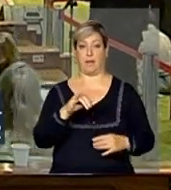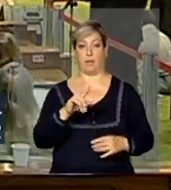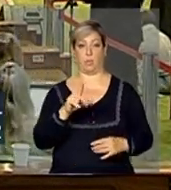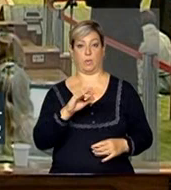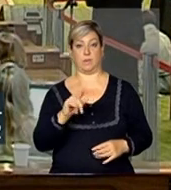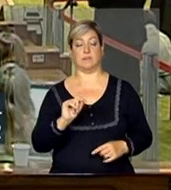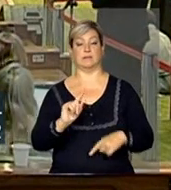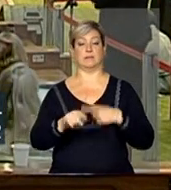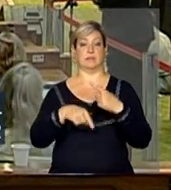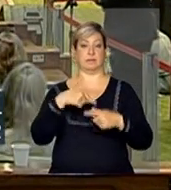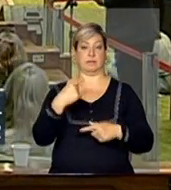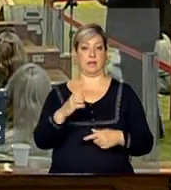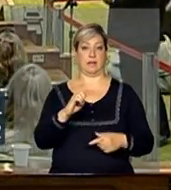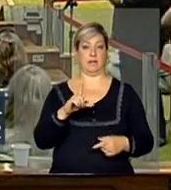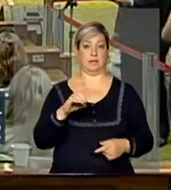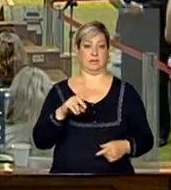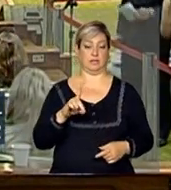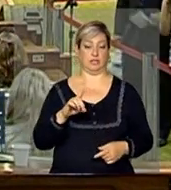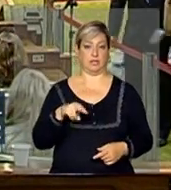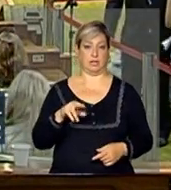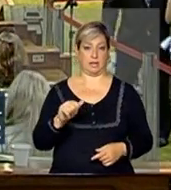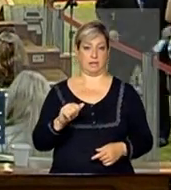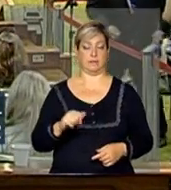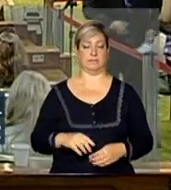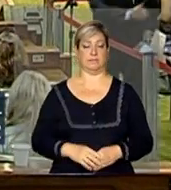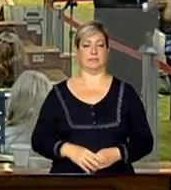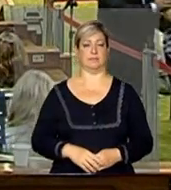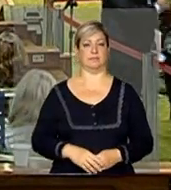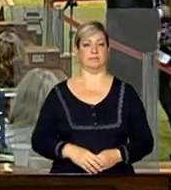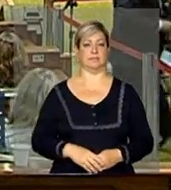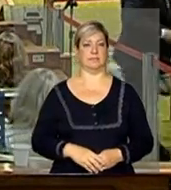seguida a Edna Simão, do Valor Econômico.